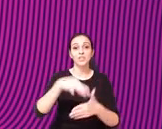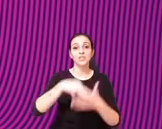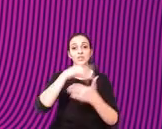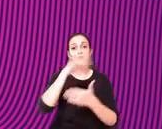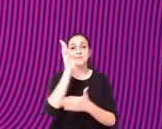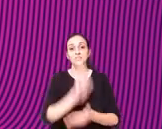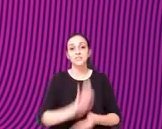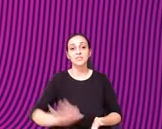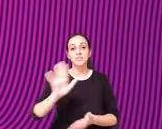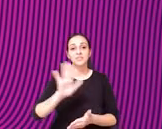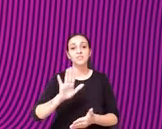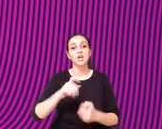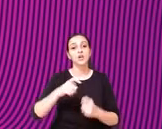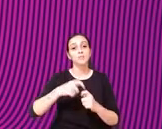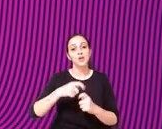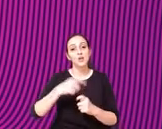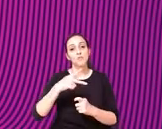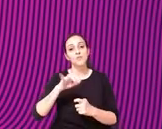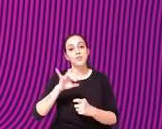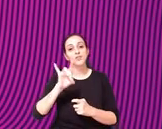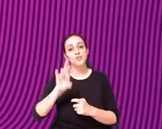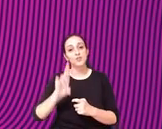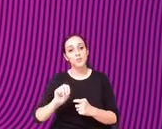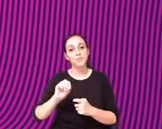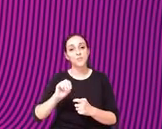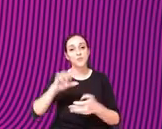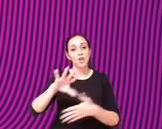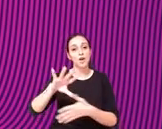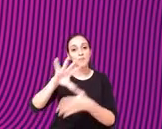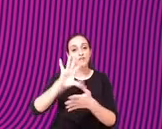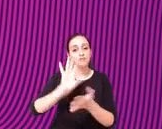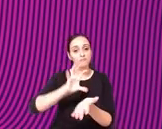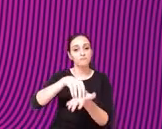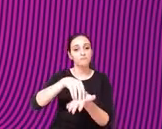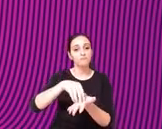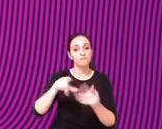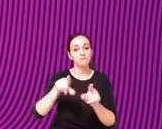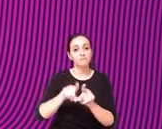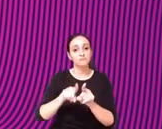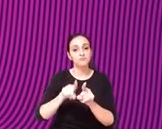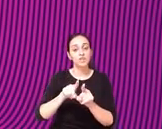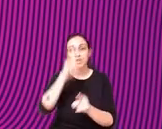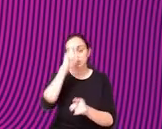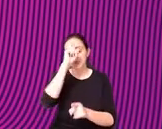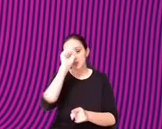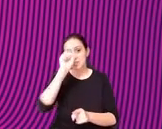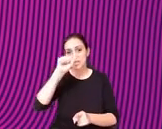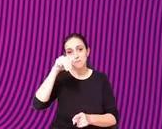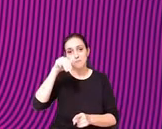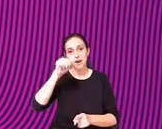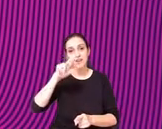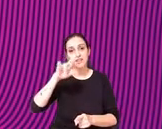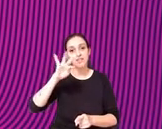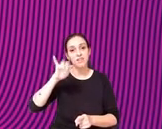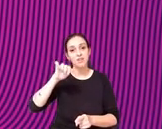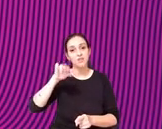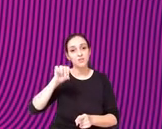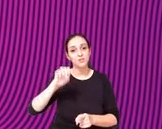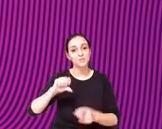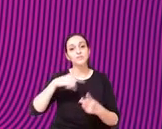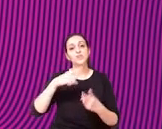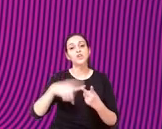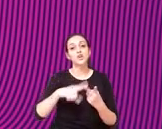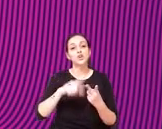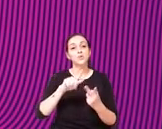o Dr. Pedro, do Complexo América, do Hospital Samaritano. Nós teremos o Dr. Gustavo Duque,